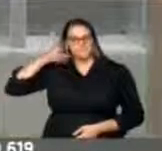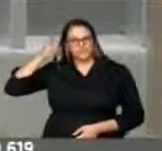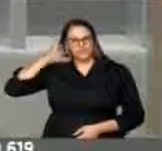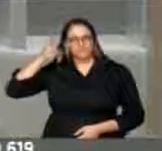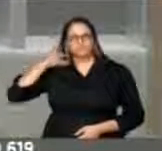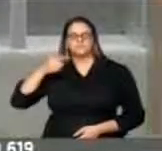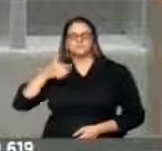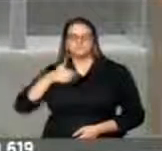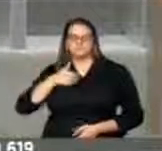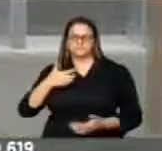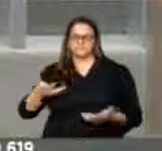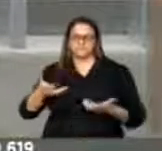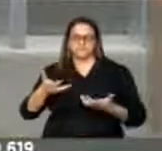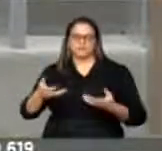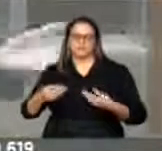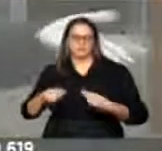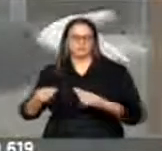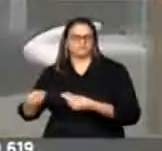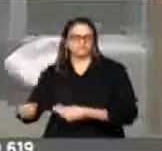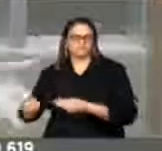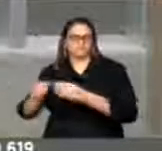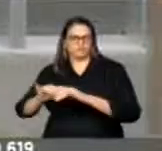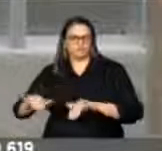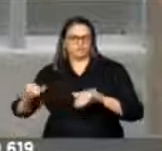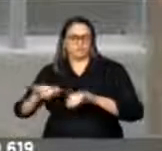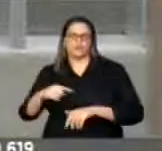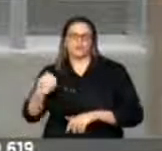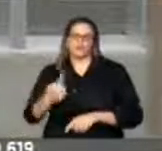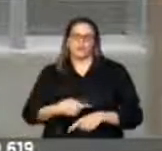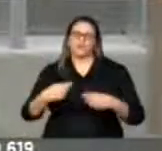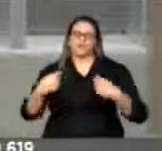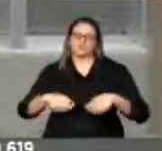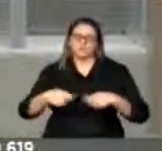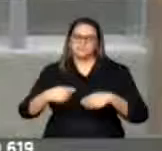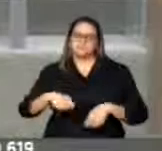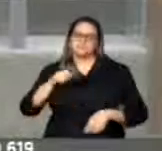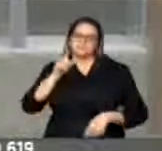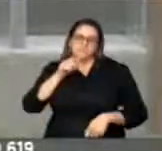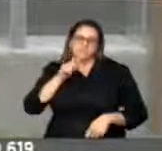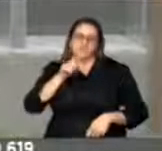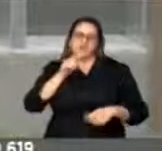água de Tocantins para o São Francisco, que a gente não aguenta ficar sem água naquela terra. Obrigado.